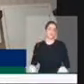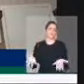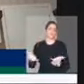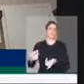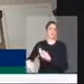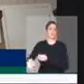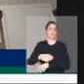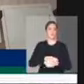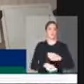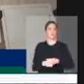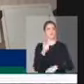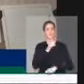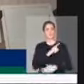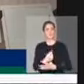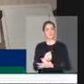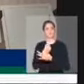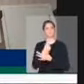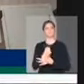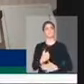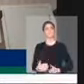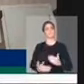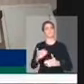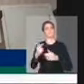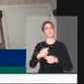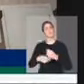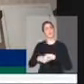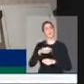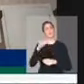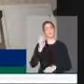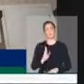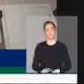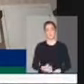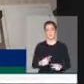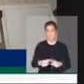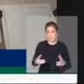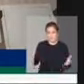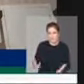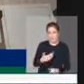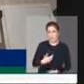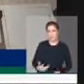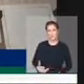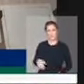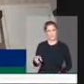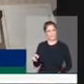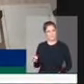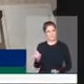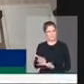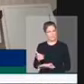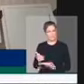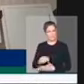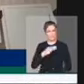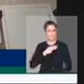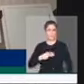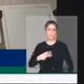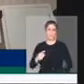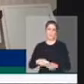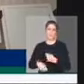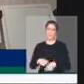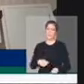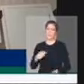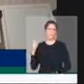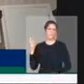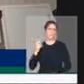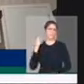e garantir a retomada do crescimento da economia brasileira que com esse governo e com esse sobretudo por exemplo a economia